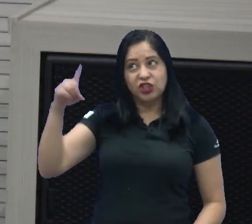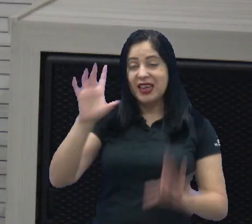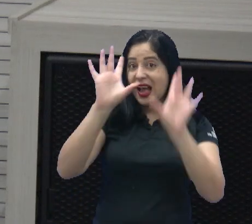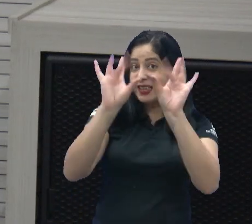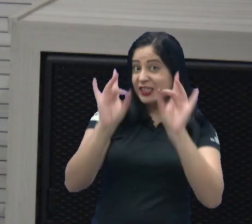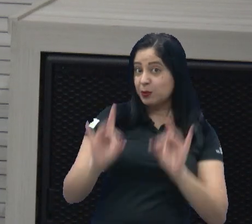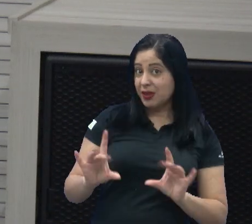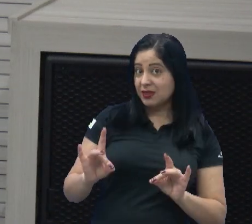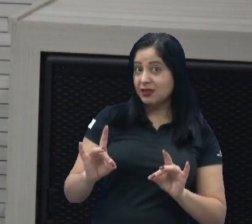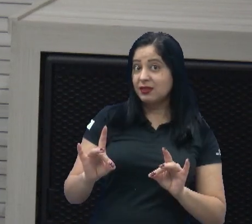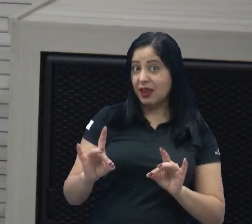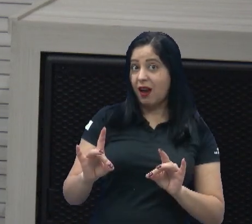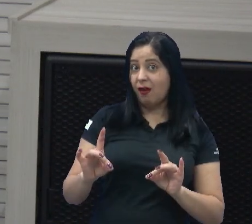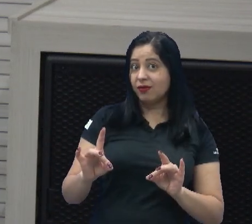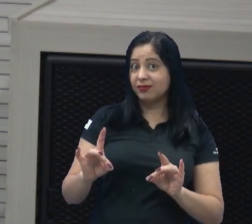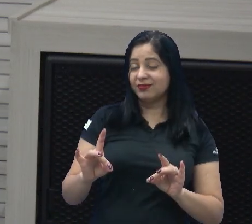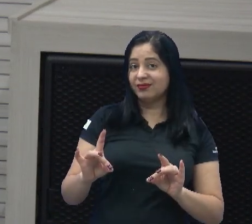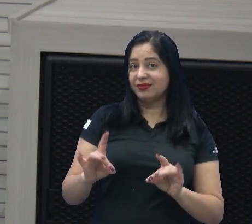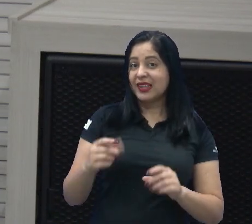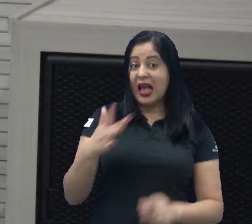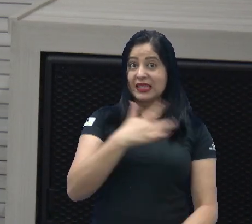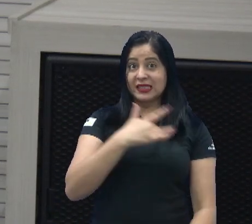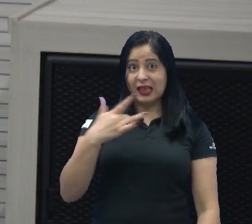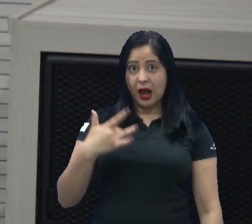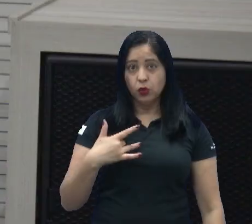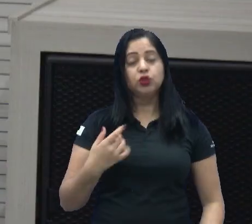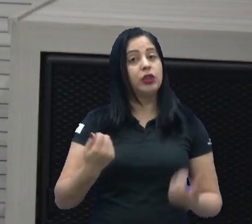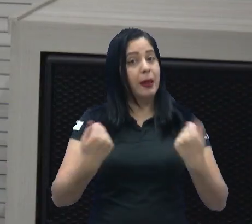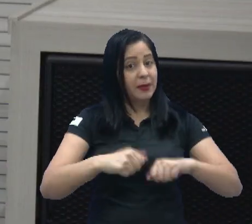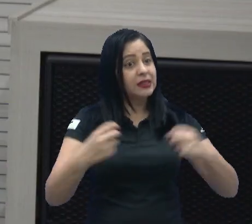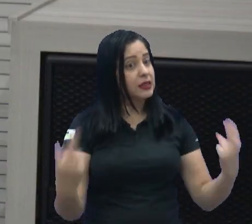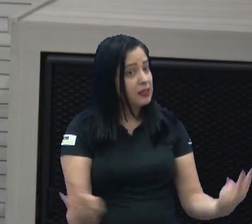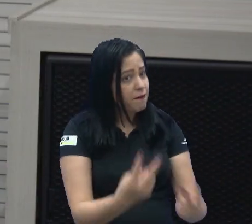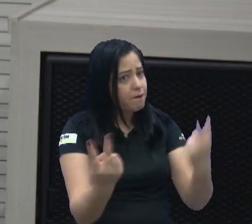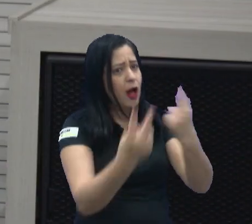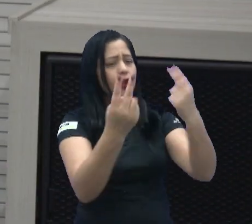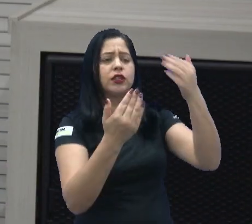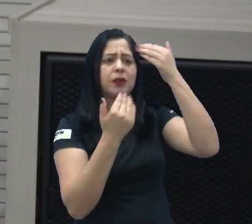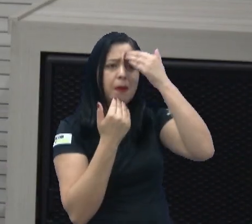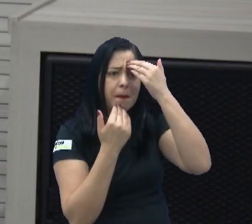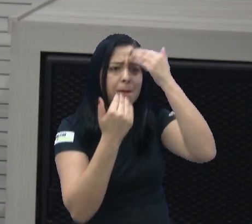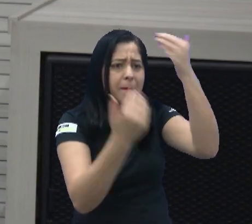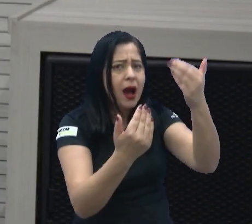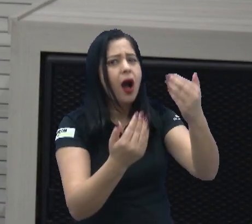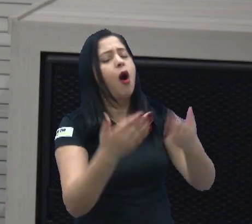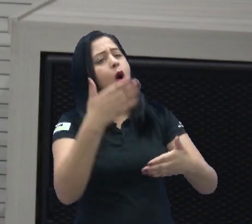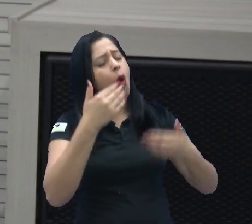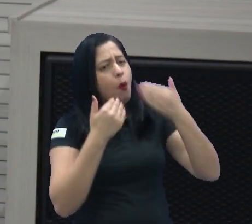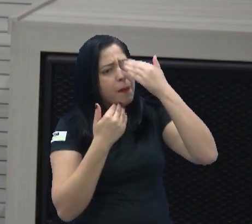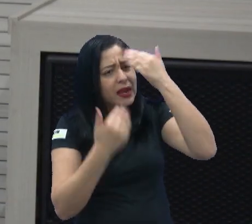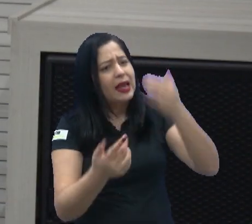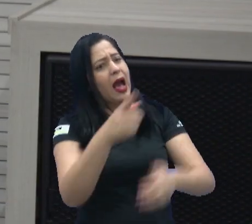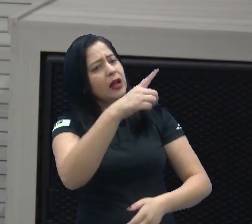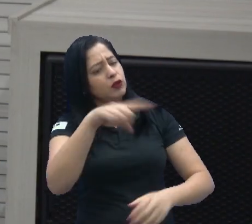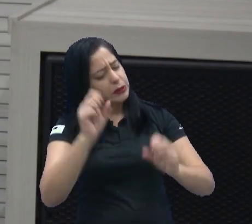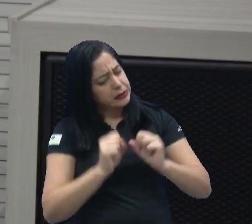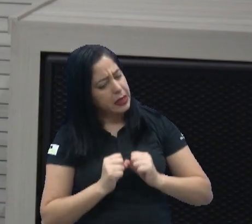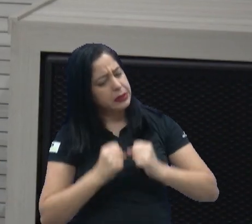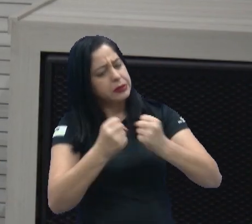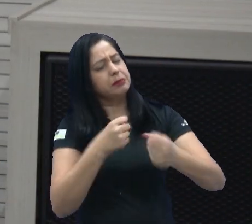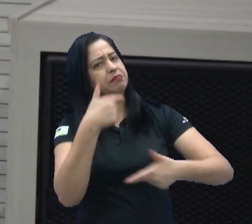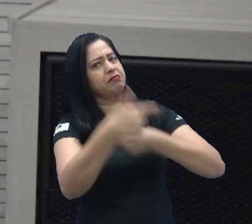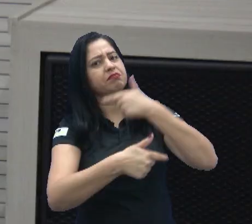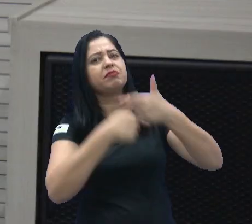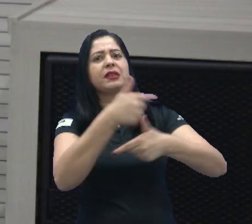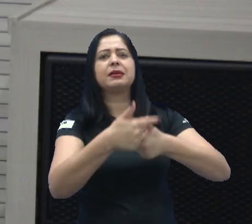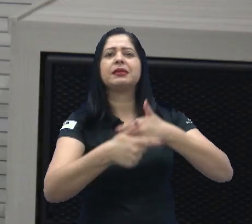que valorizar, cumprimentar, agradecer. Muito obrigado que vocês fazem pela saúde do município,